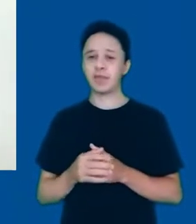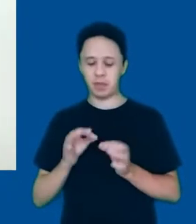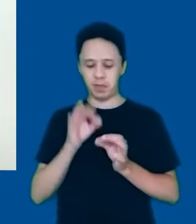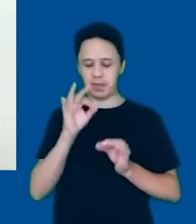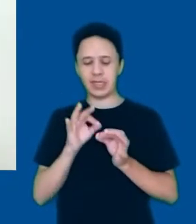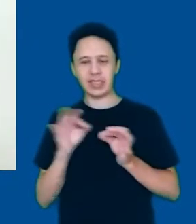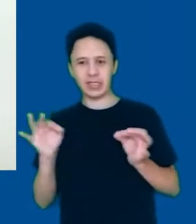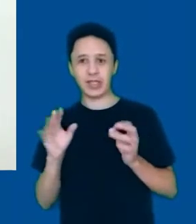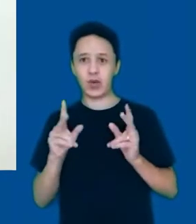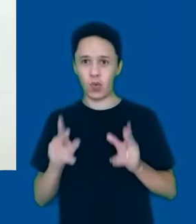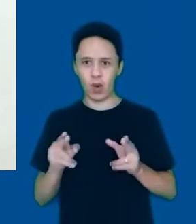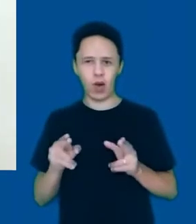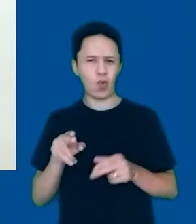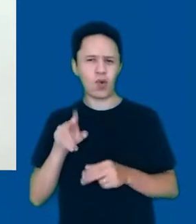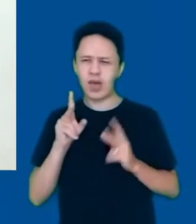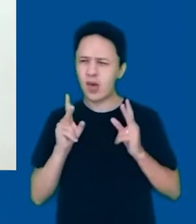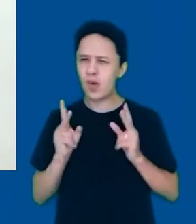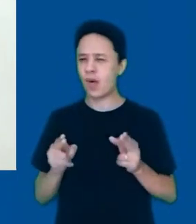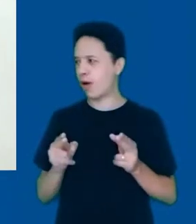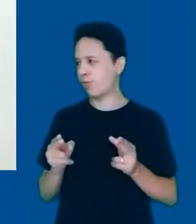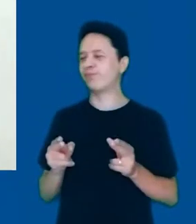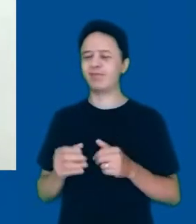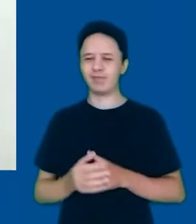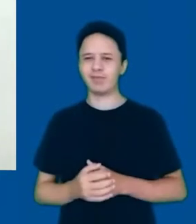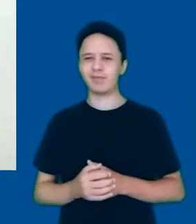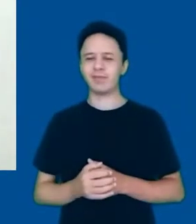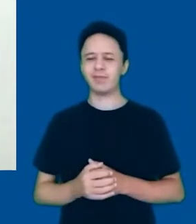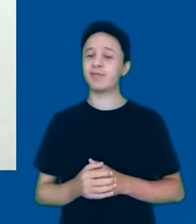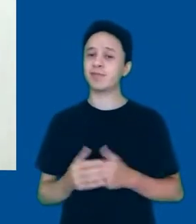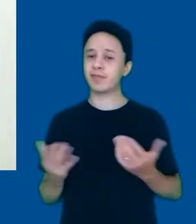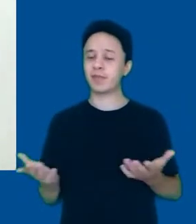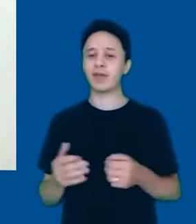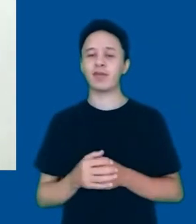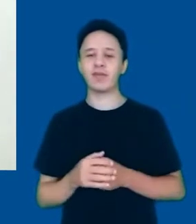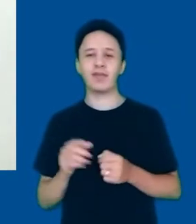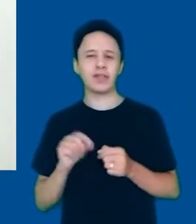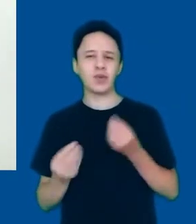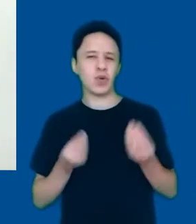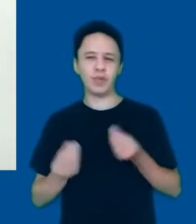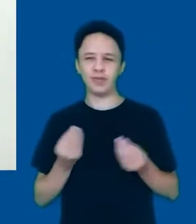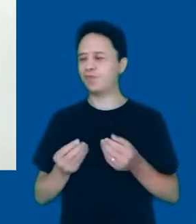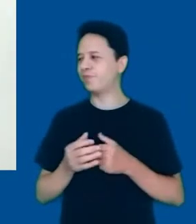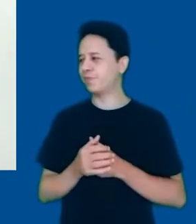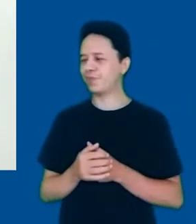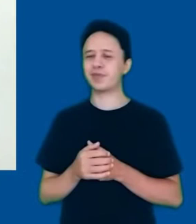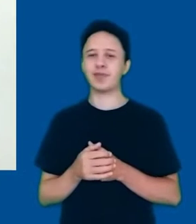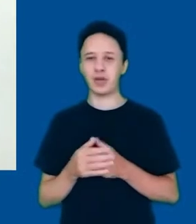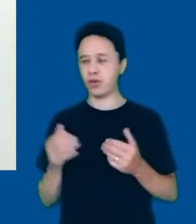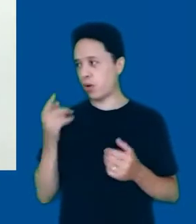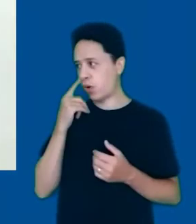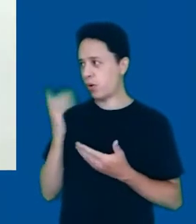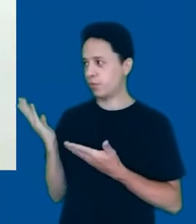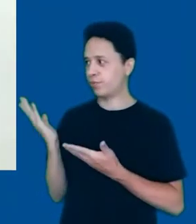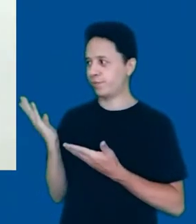congruente, na verdade. É igualzinho, desenhar, você põe em cima um do outro, tá igualzinho. Aí o que eu vou fazer? Eu vou pegar esse trapézio, só que ao invés de